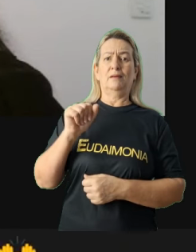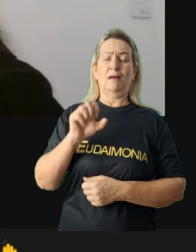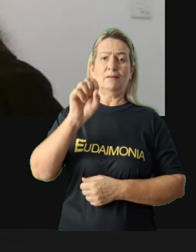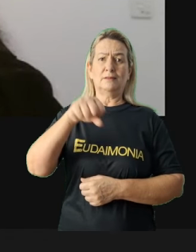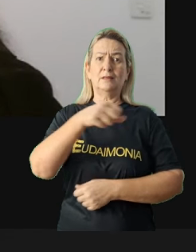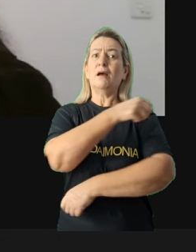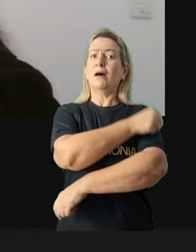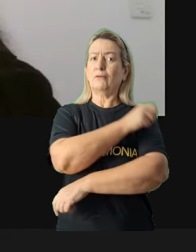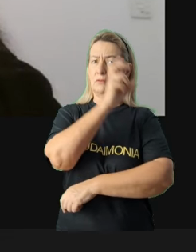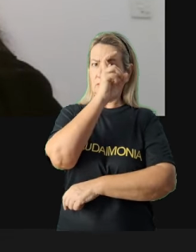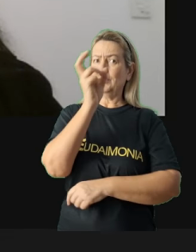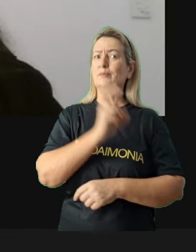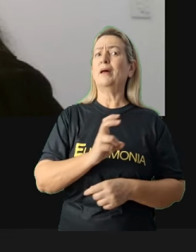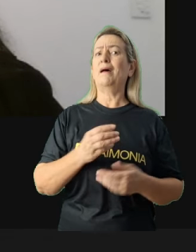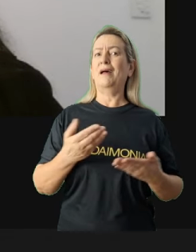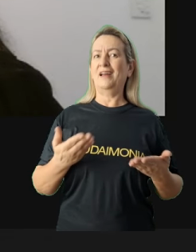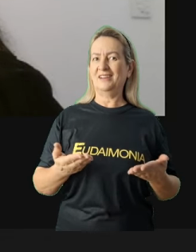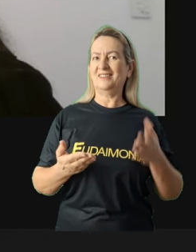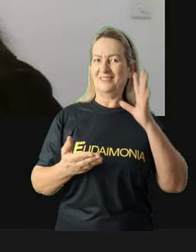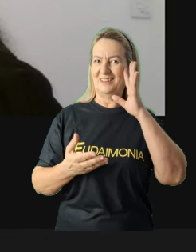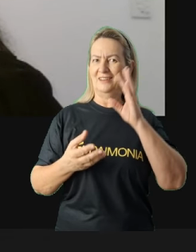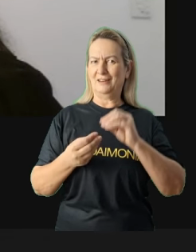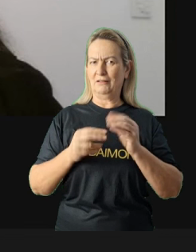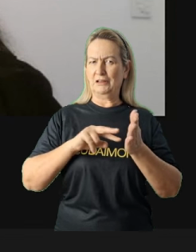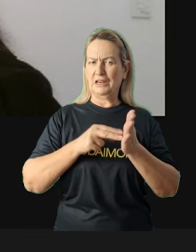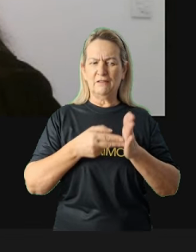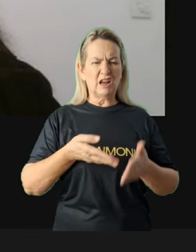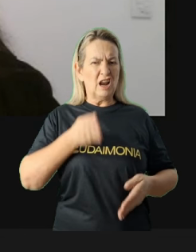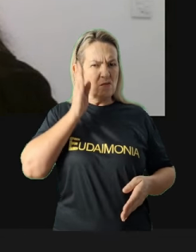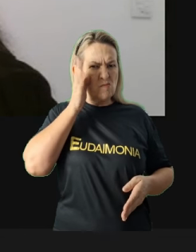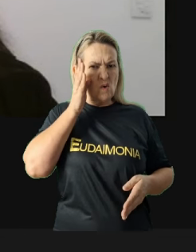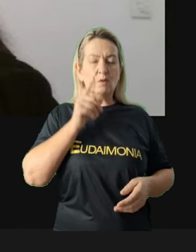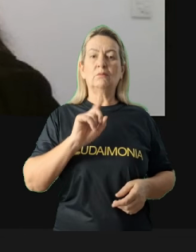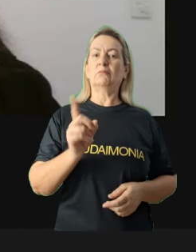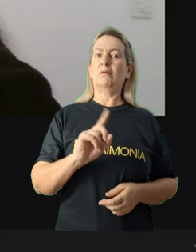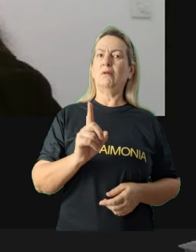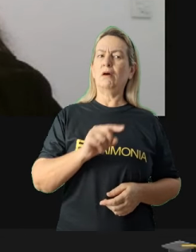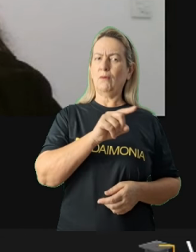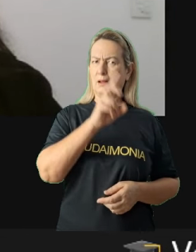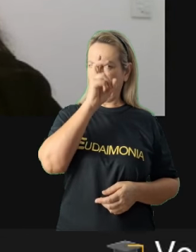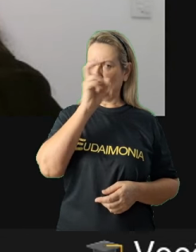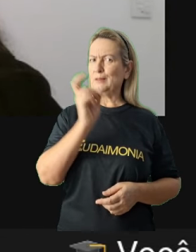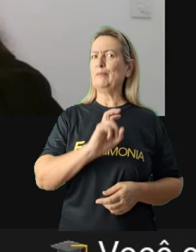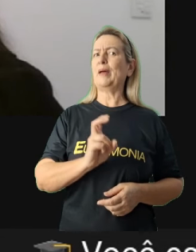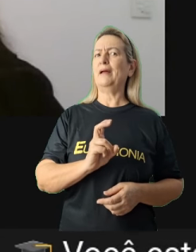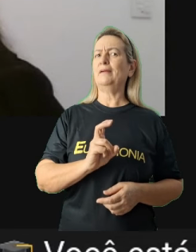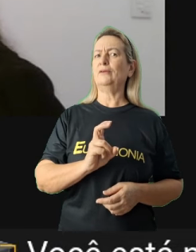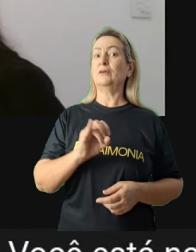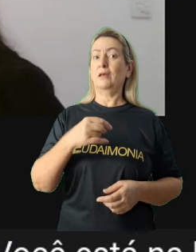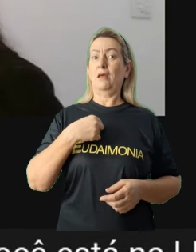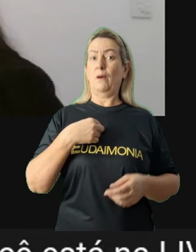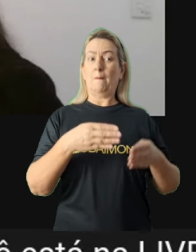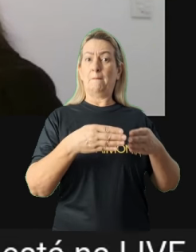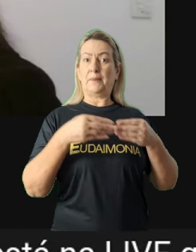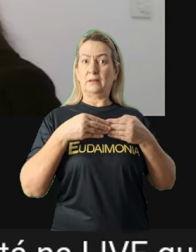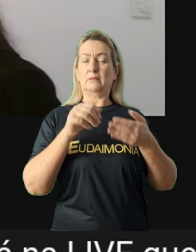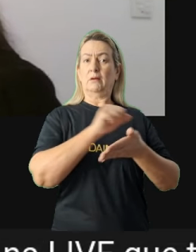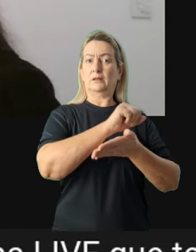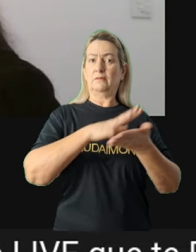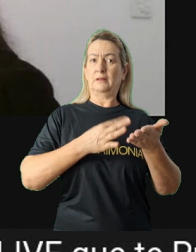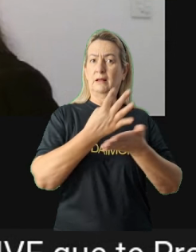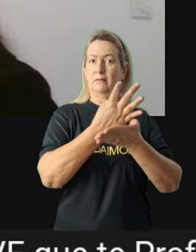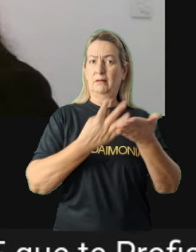feito por elas. Né? E isso é inteligente, isso não tem nada de burro, não, porque eles vão seguir esse caminho e a gente precisa